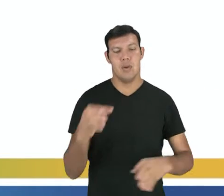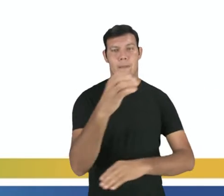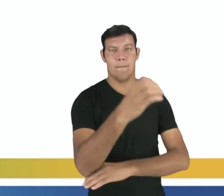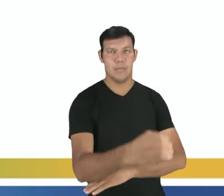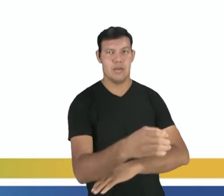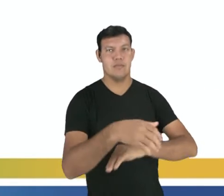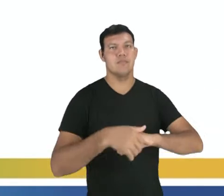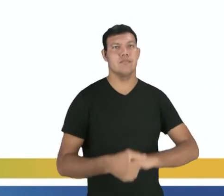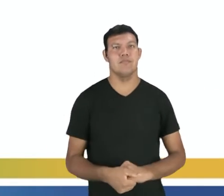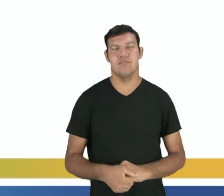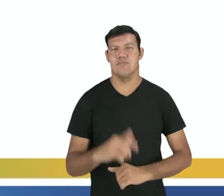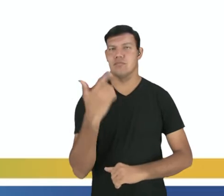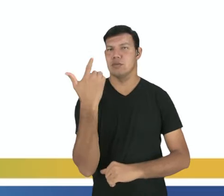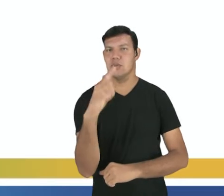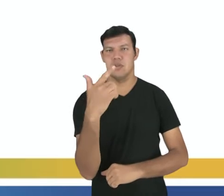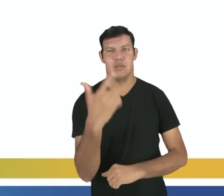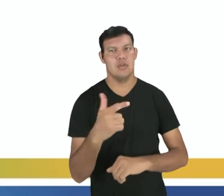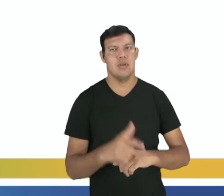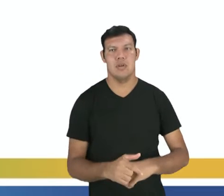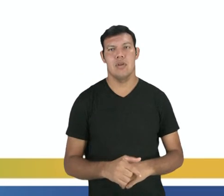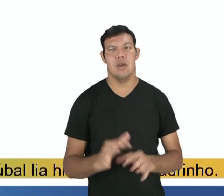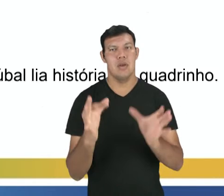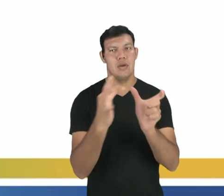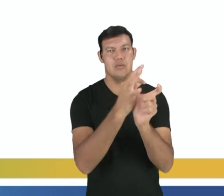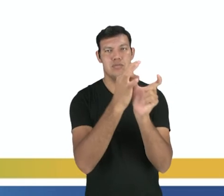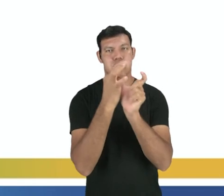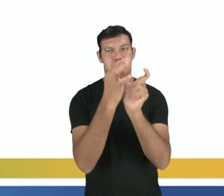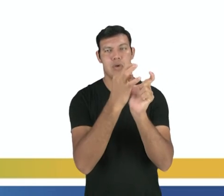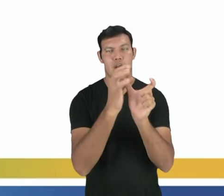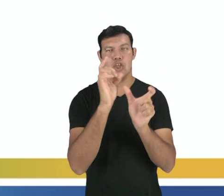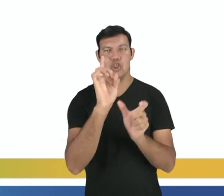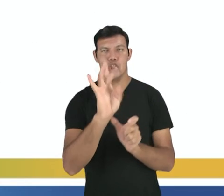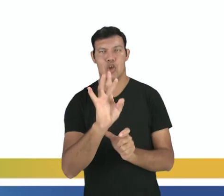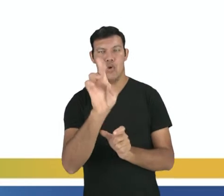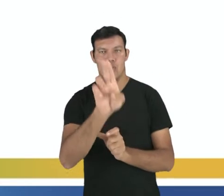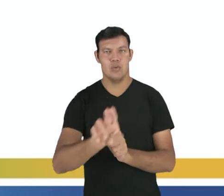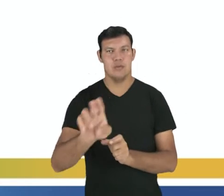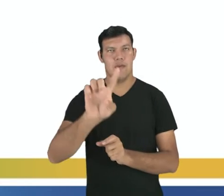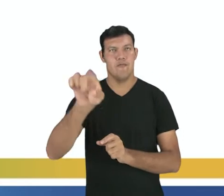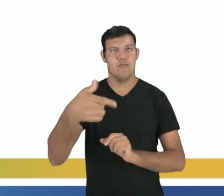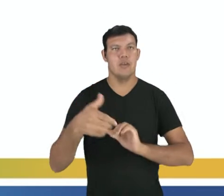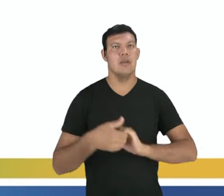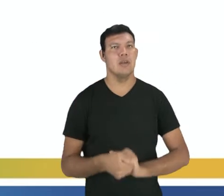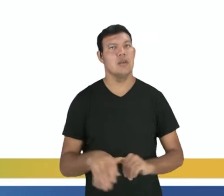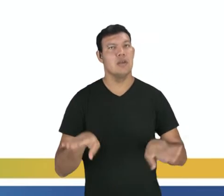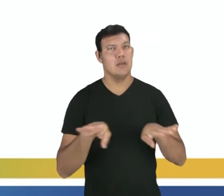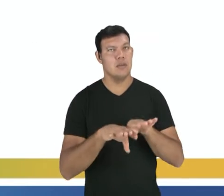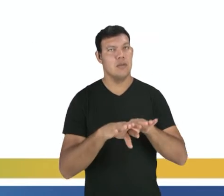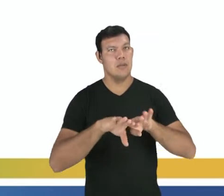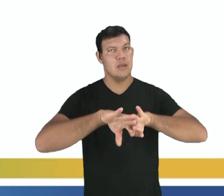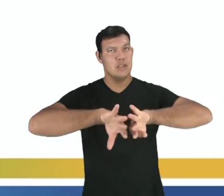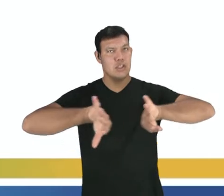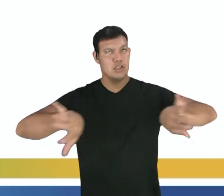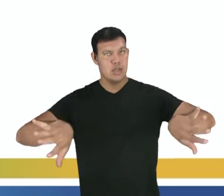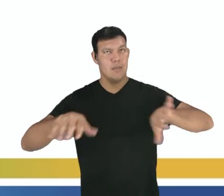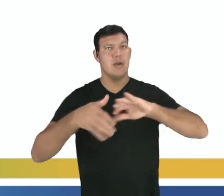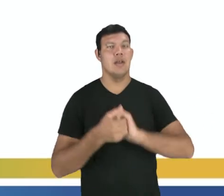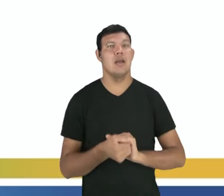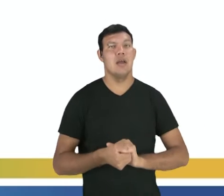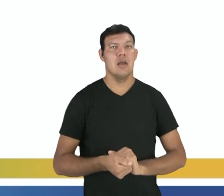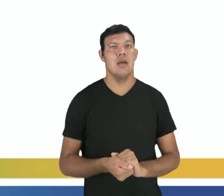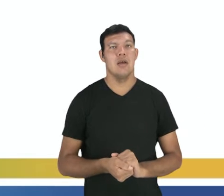aí. Eu utilizei apenas a vírgula. Para separar as orações coordenadas